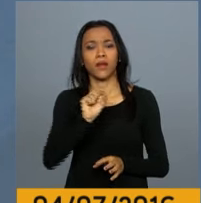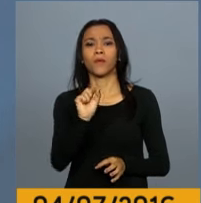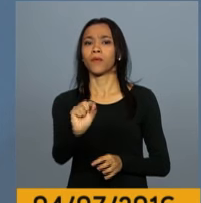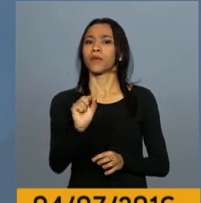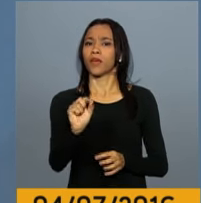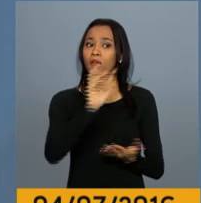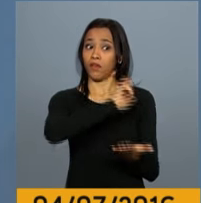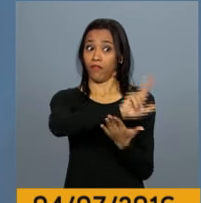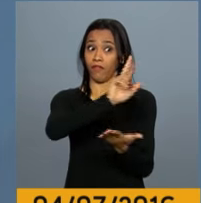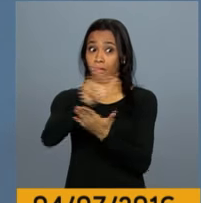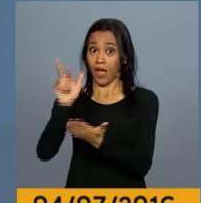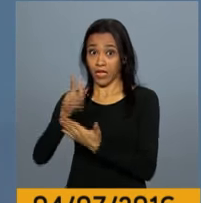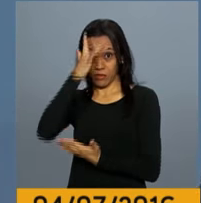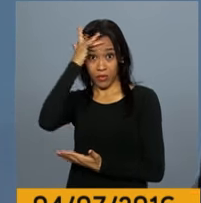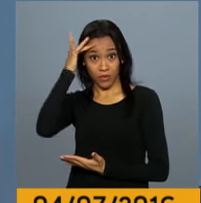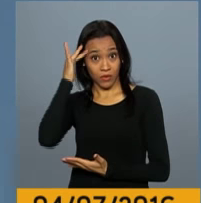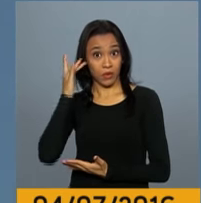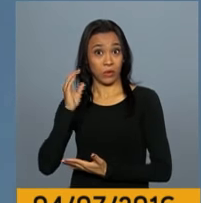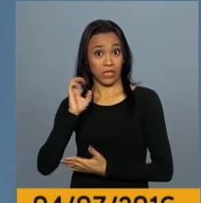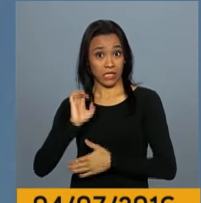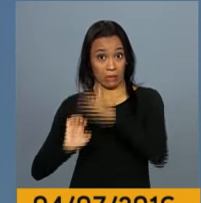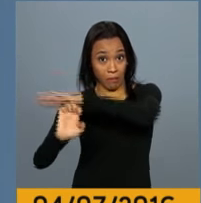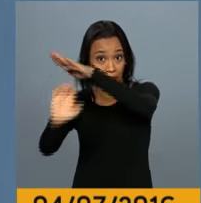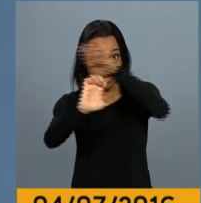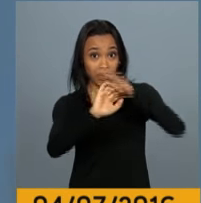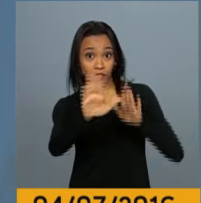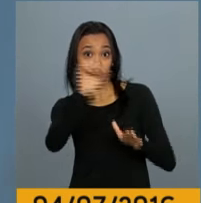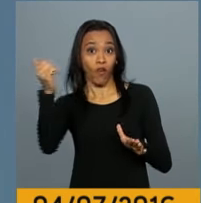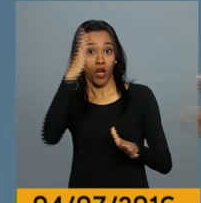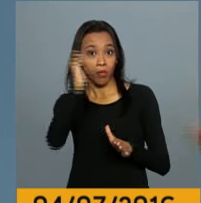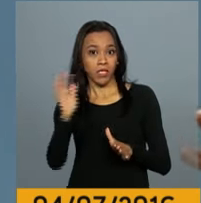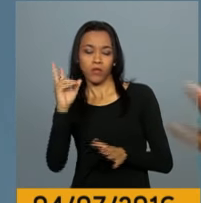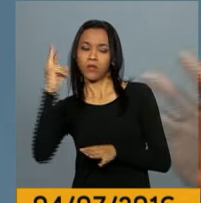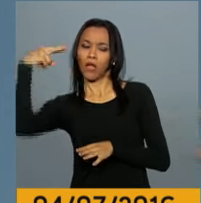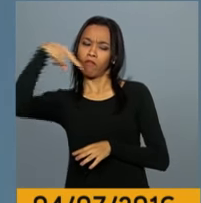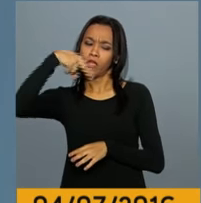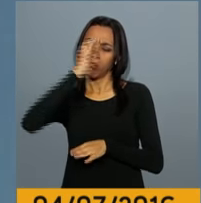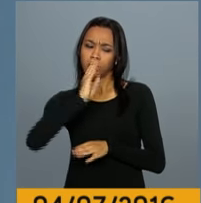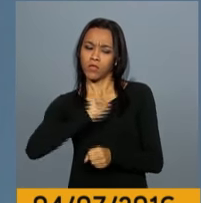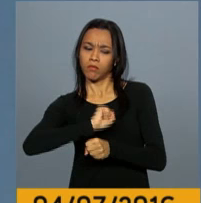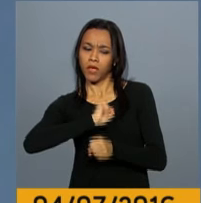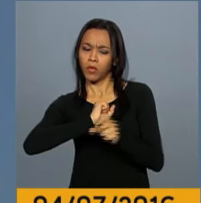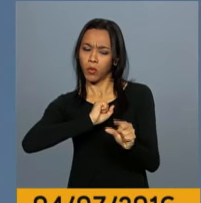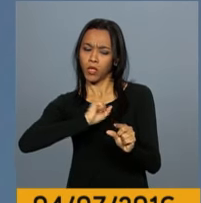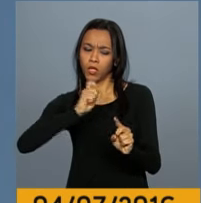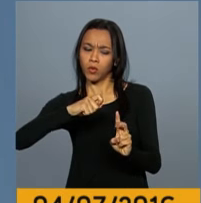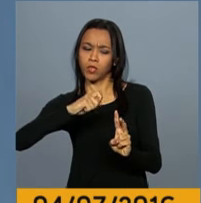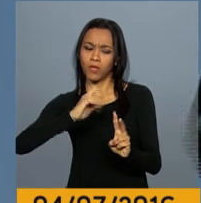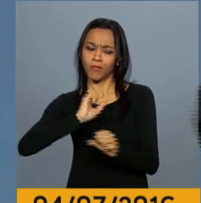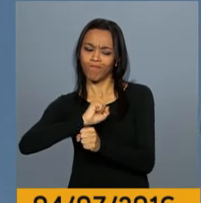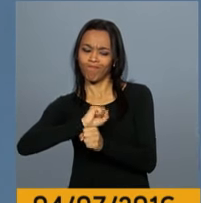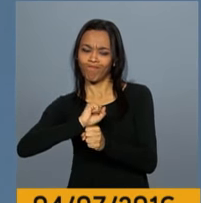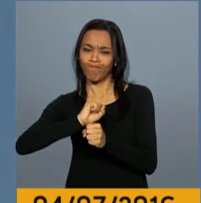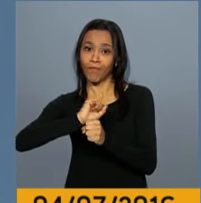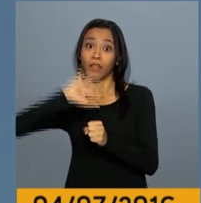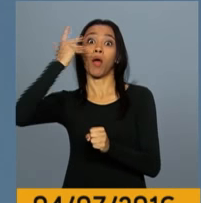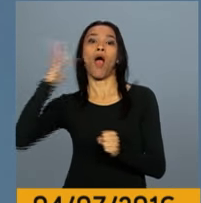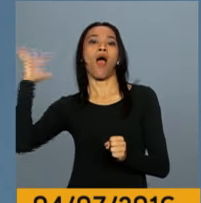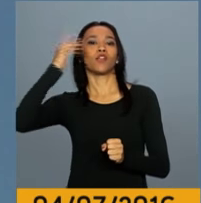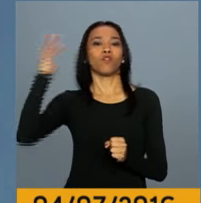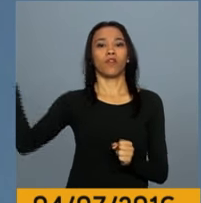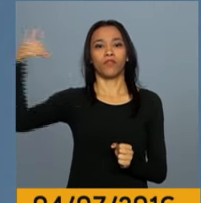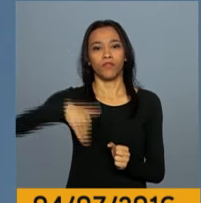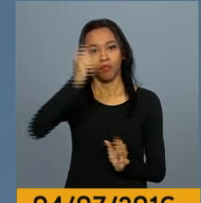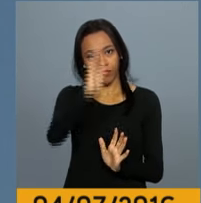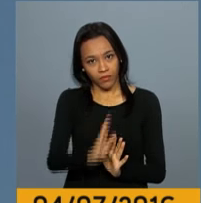muitos investidores estrangeiros ainda estão esperando um pouquinho para ver o que é que acontece daqui um mês e meio, para depois investirem, Cesário,